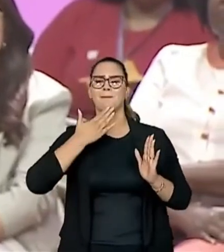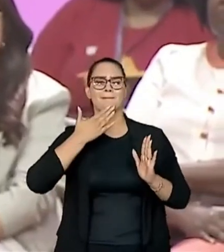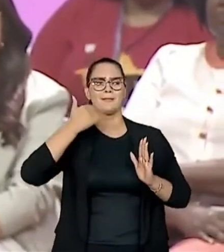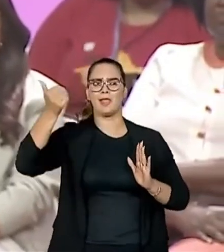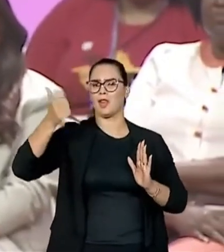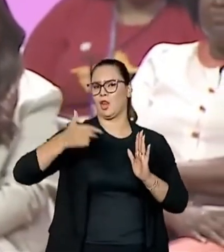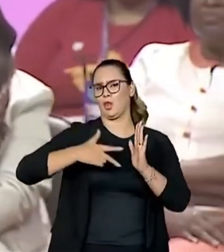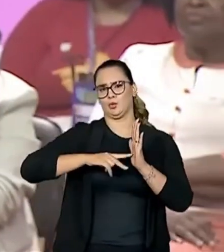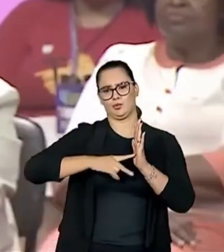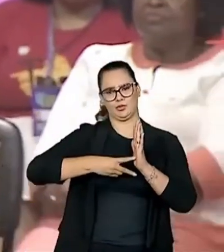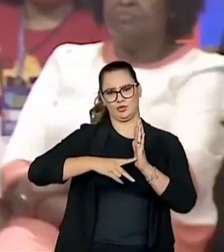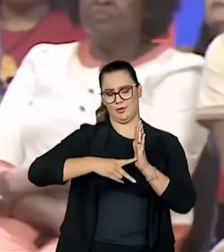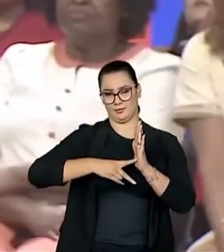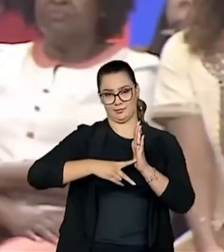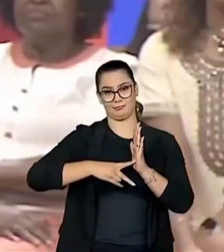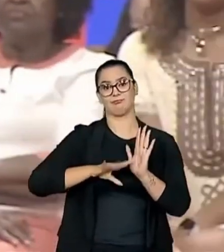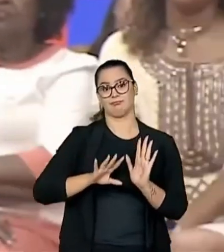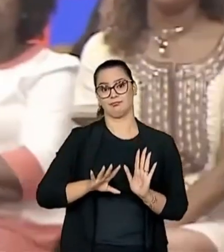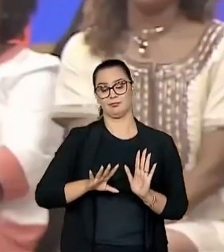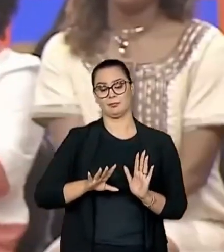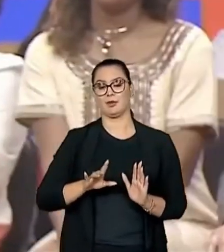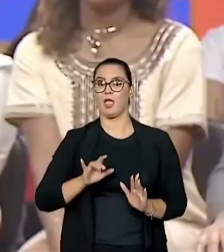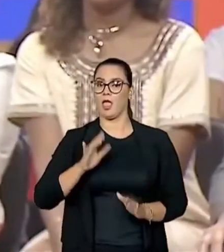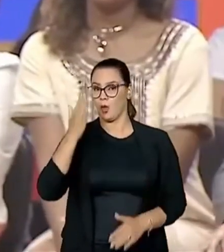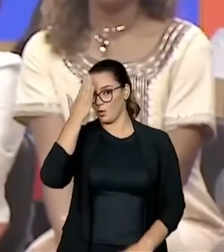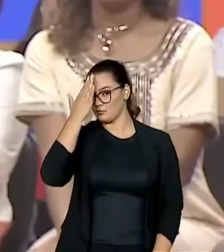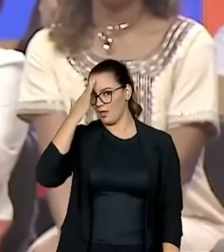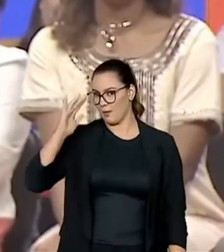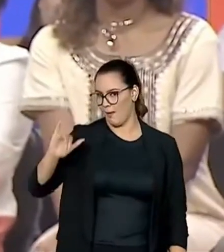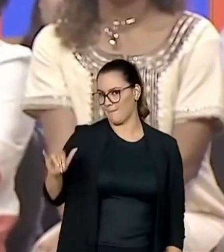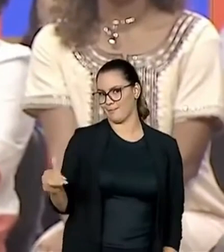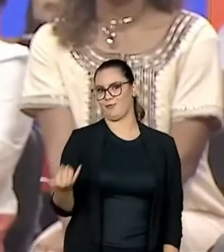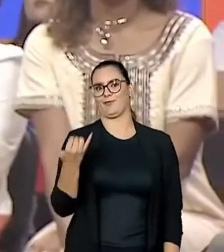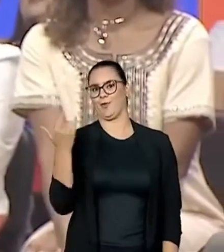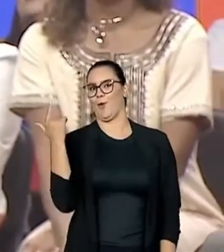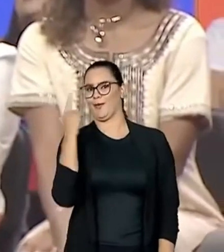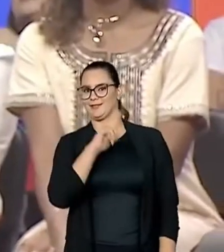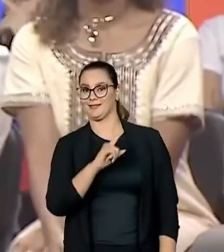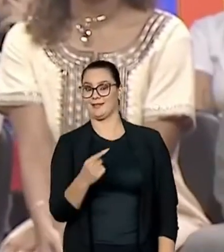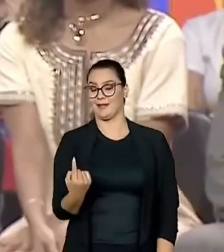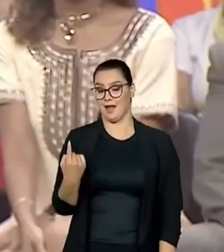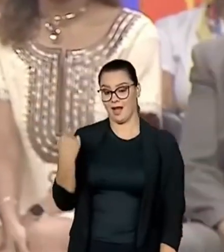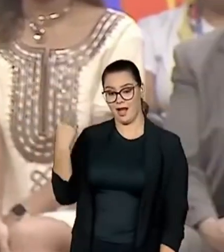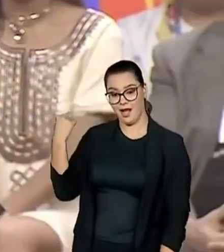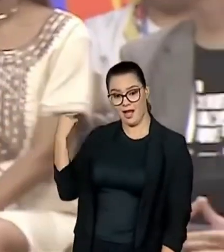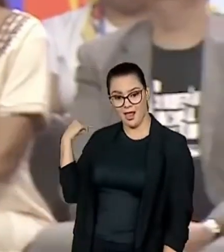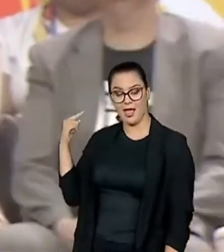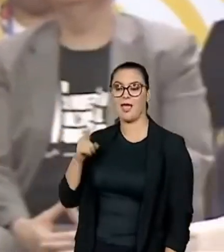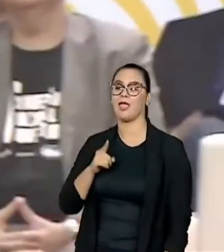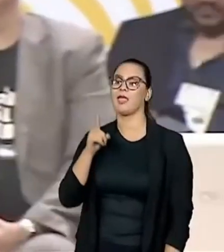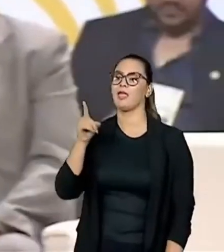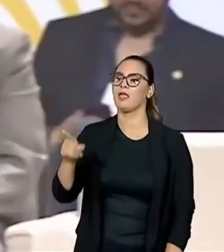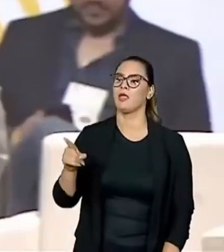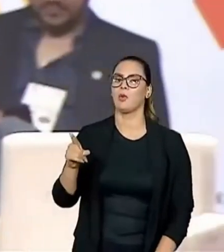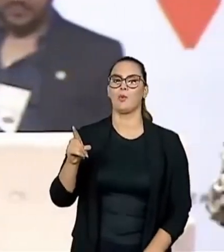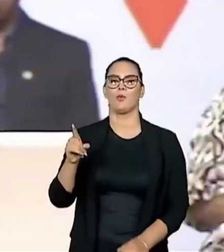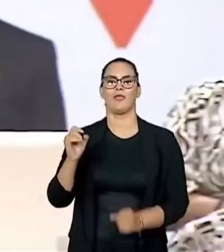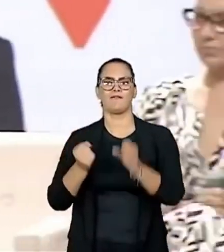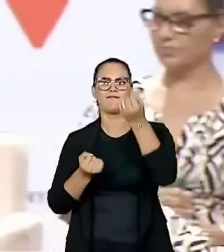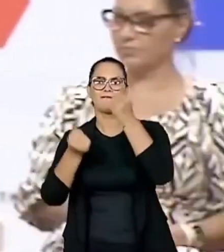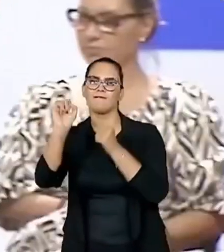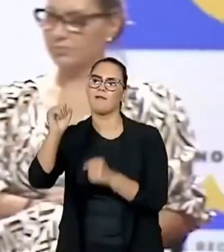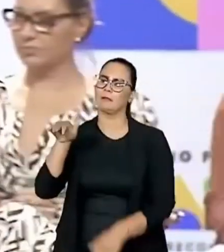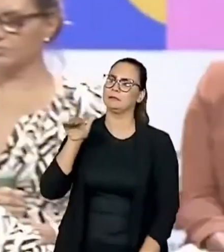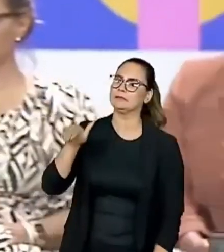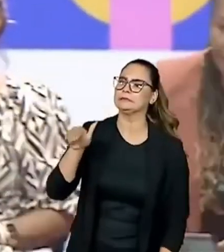sindicalismo brasileiro e soube tirar proveito disso. Naquele tempo, eu ia na porta de fábrica, eu